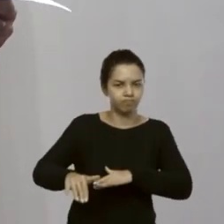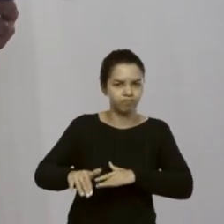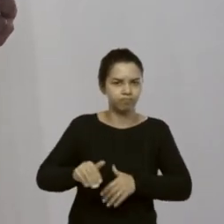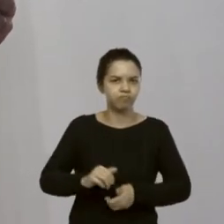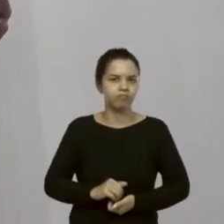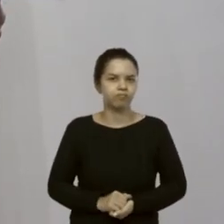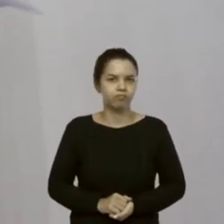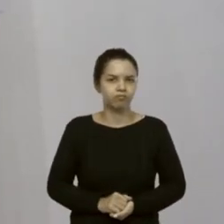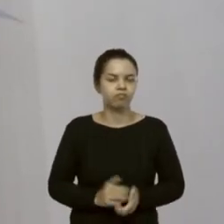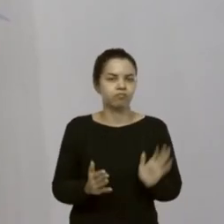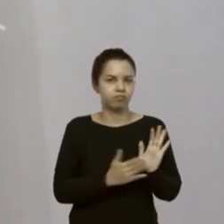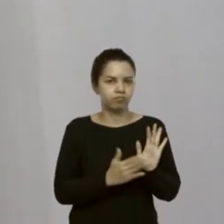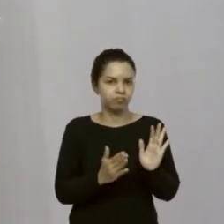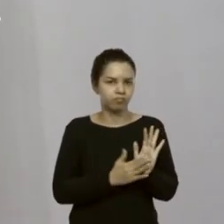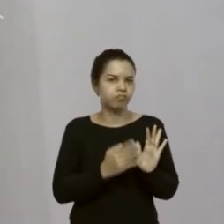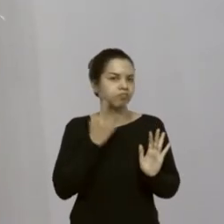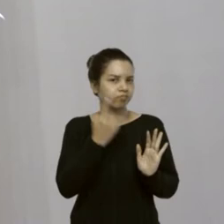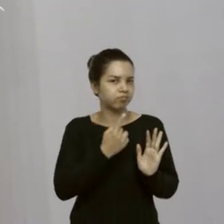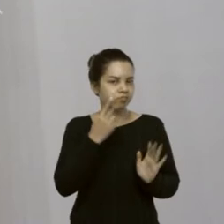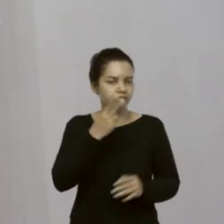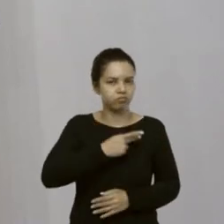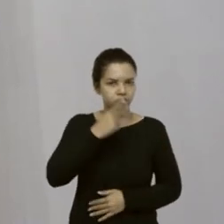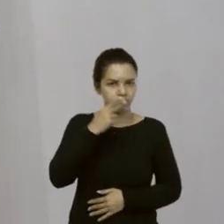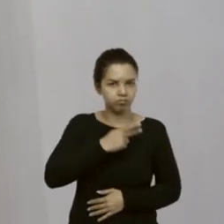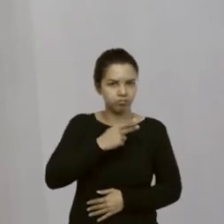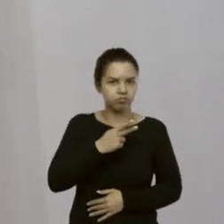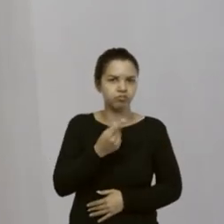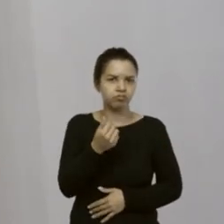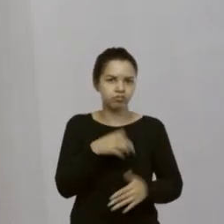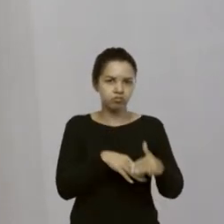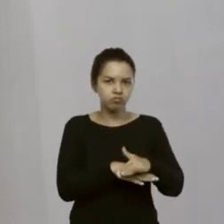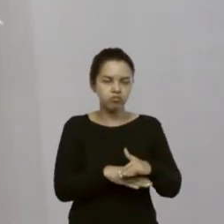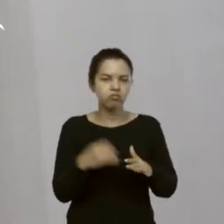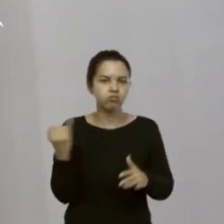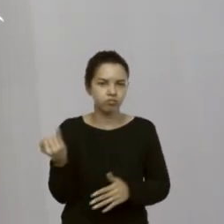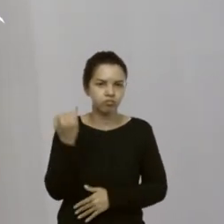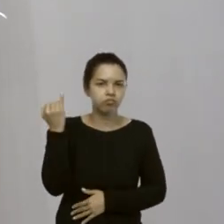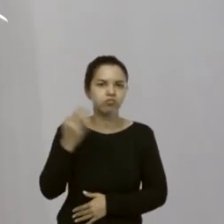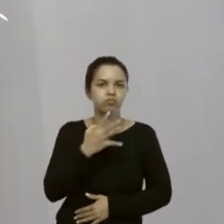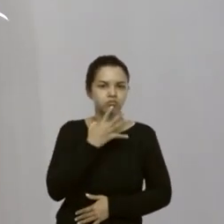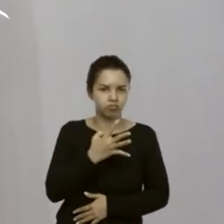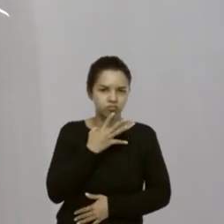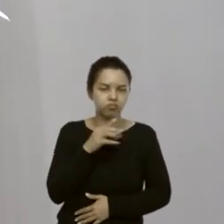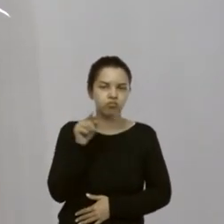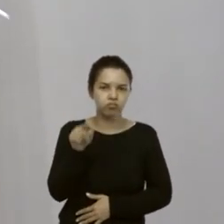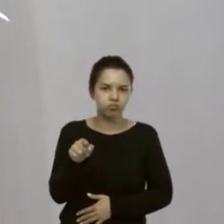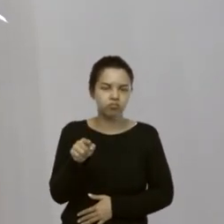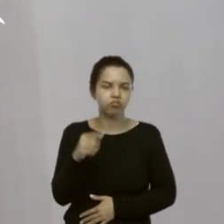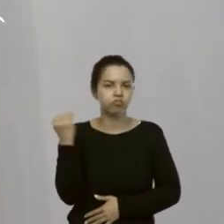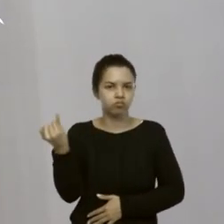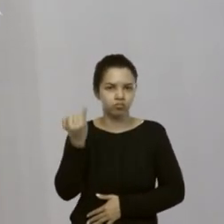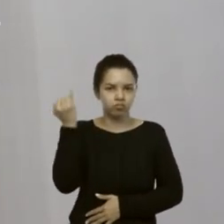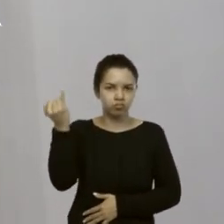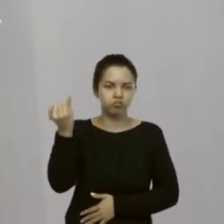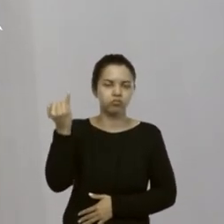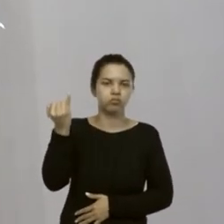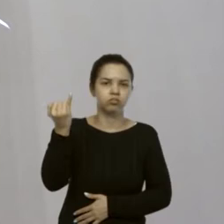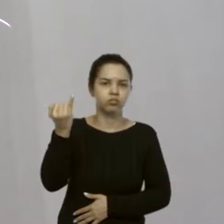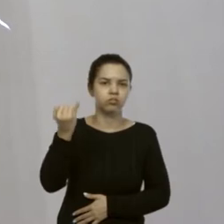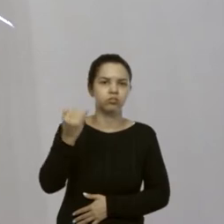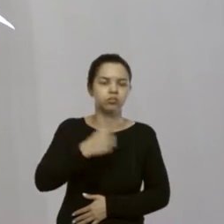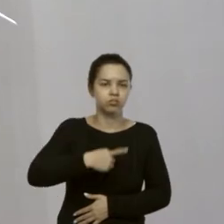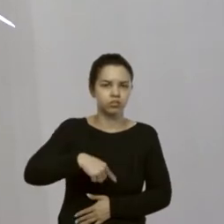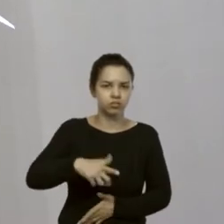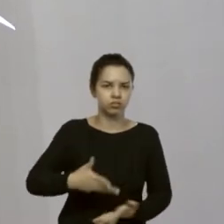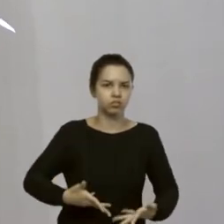Uma proposição do deputado Kennedy Nunes, profundo conhecedor da importância do veículo para todos nós, com a sanção do nosso